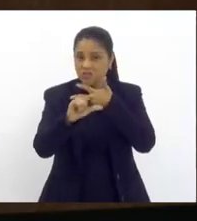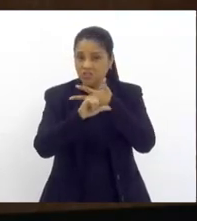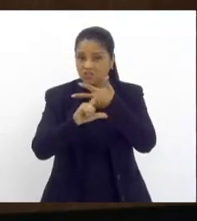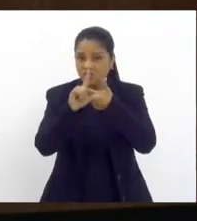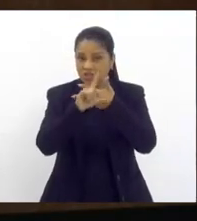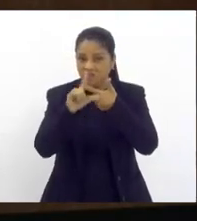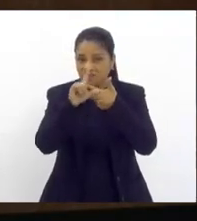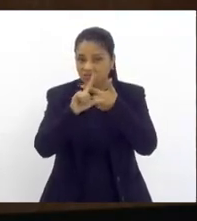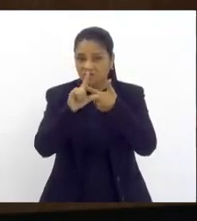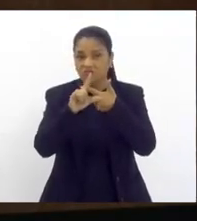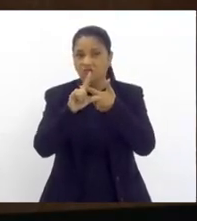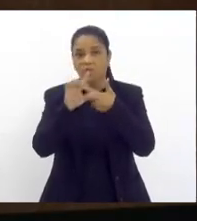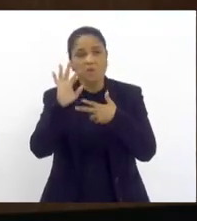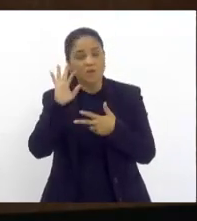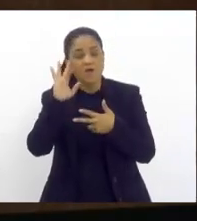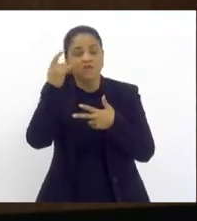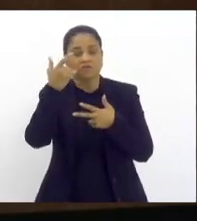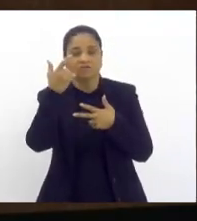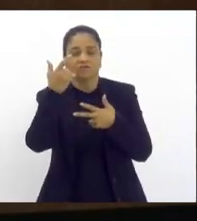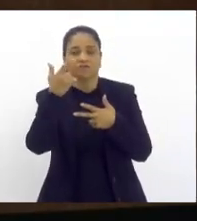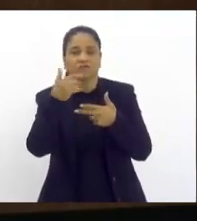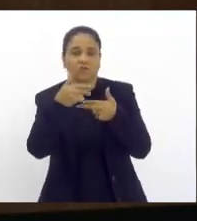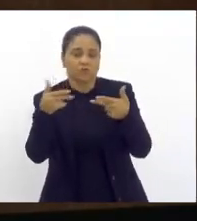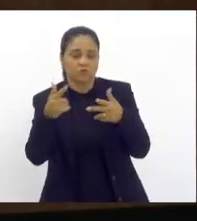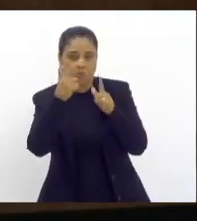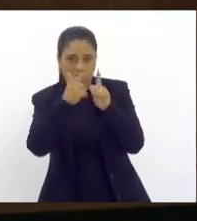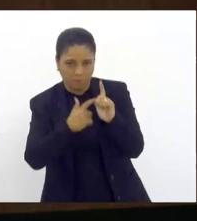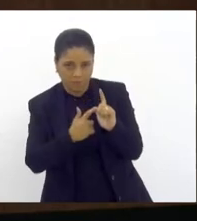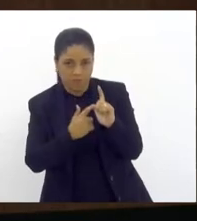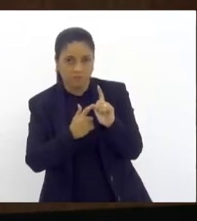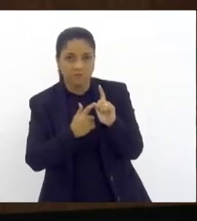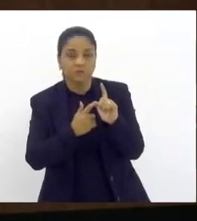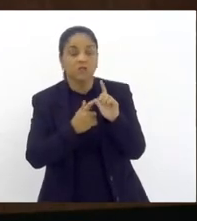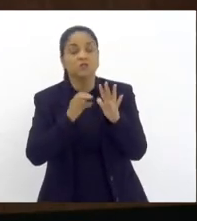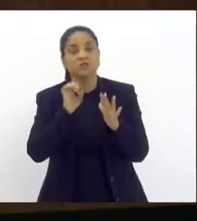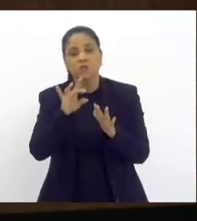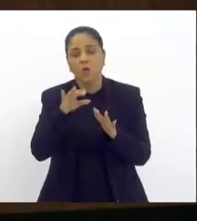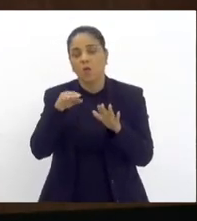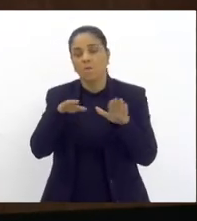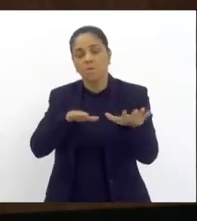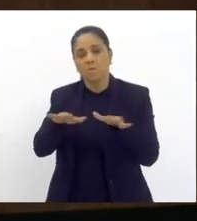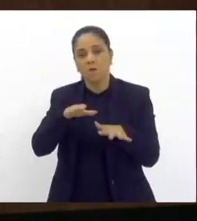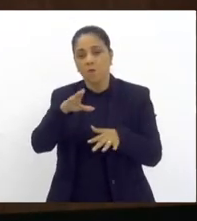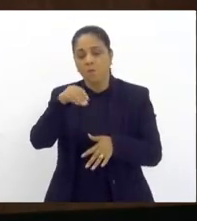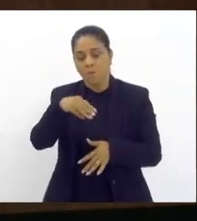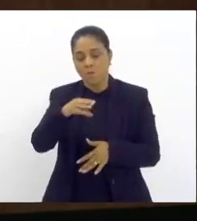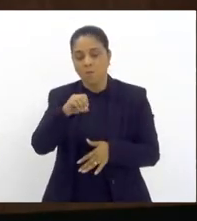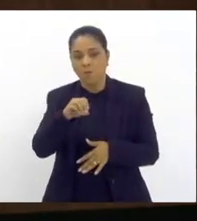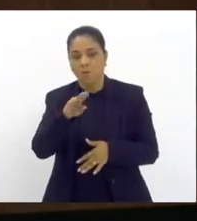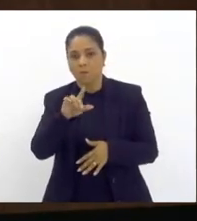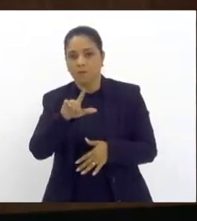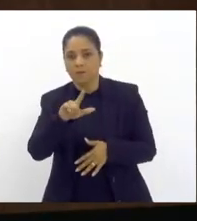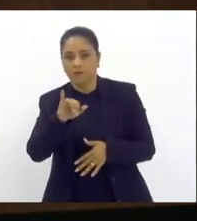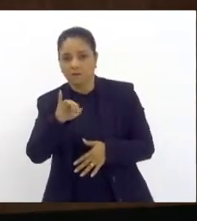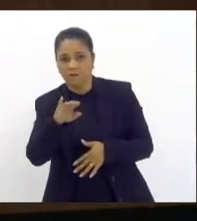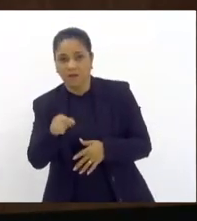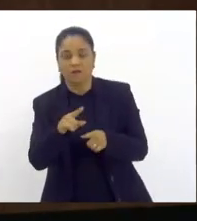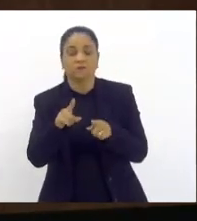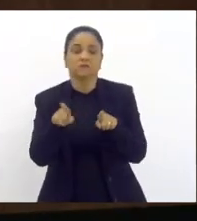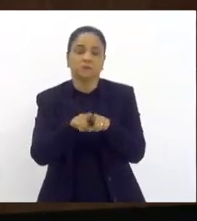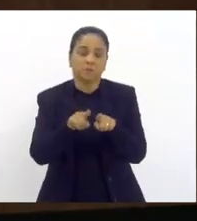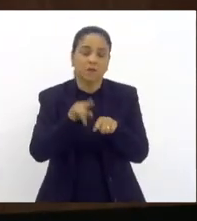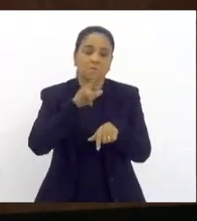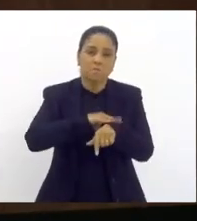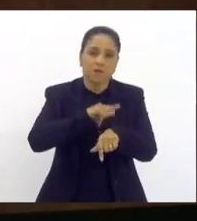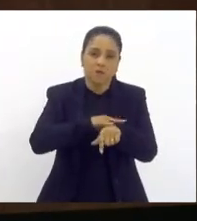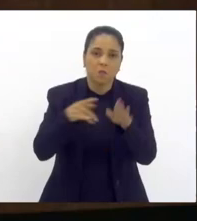algumas questões que estavam pendentes. Não só a questão da mobilidade, como também a questão da acessibilidade do banheiro para as mulheres e outras coisas